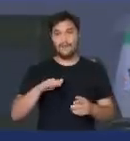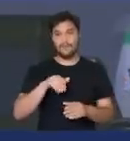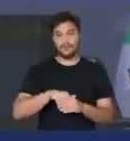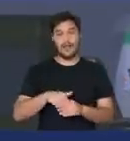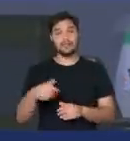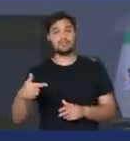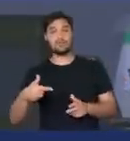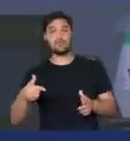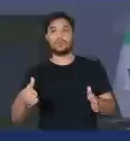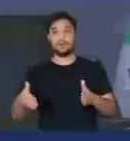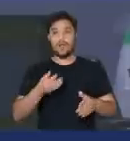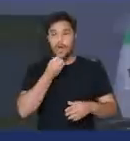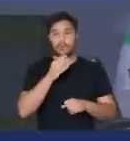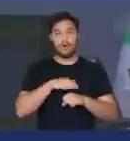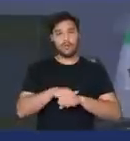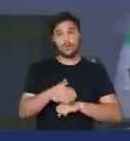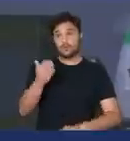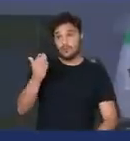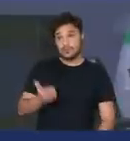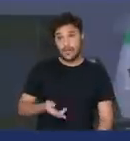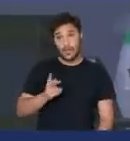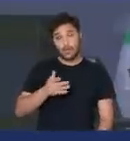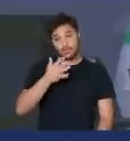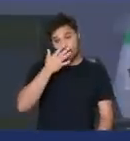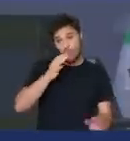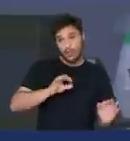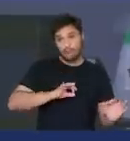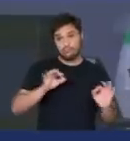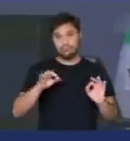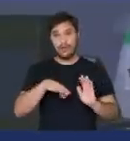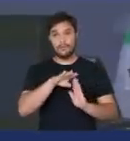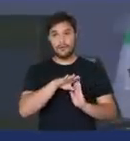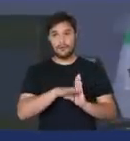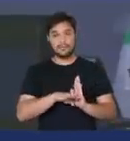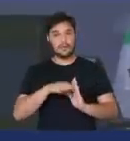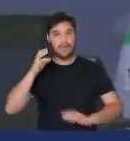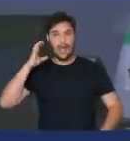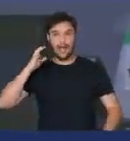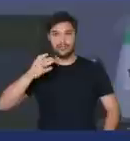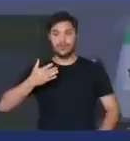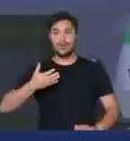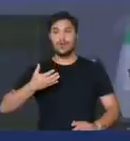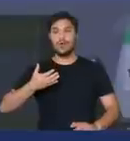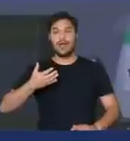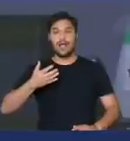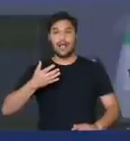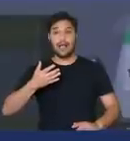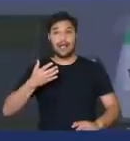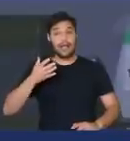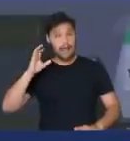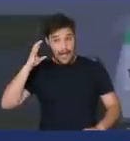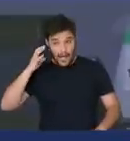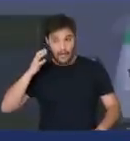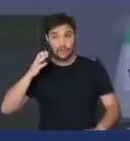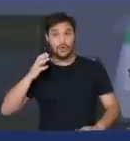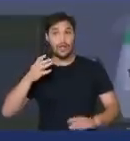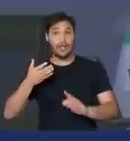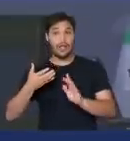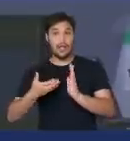em segundo turno. Uma boa noite para você. Continue acompanhando a programação da Rádio Câmara. Você que nos acompanha pela Rádio Câmara.